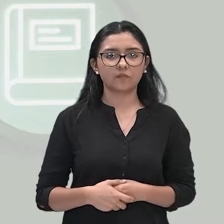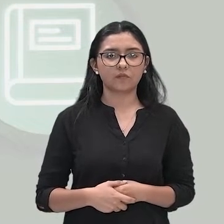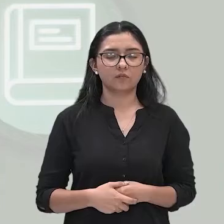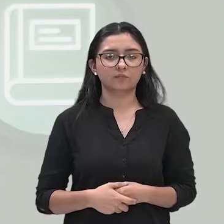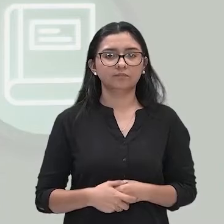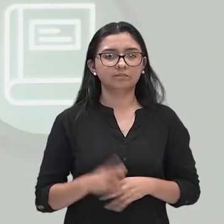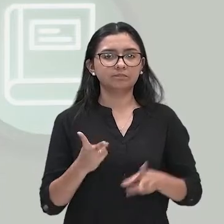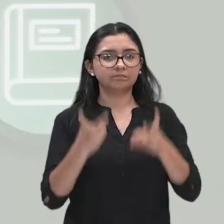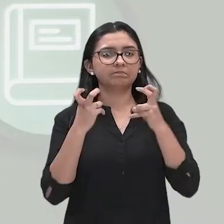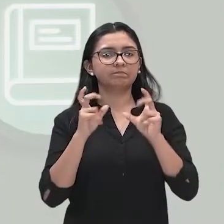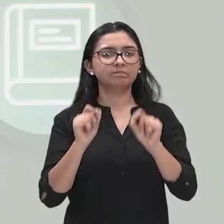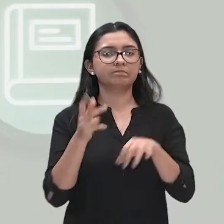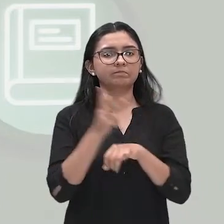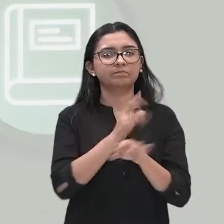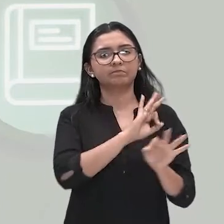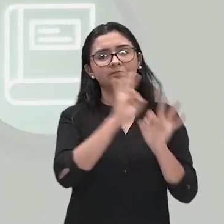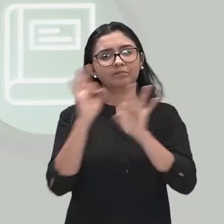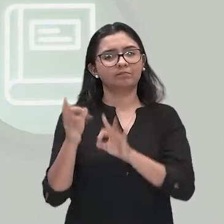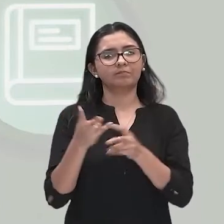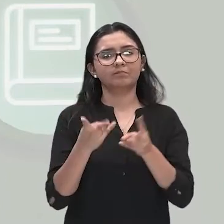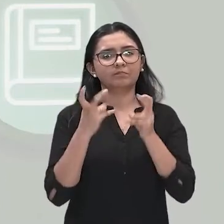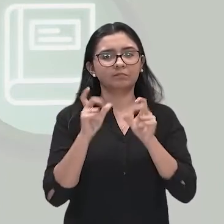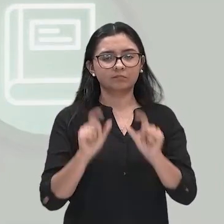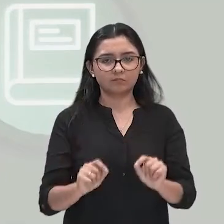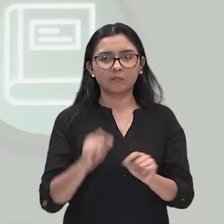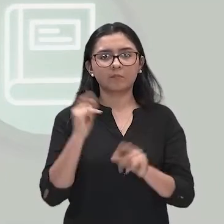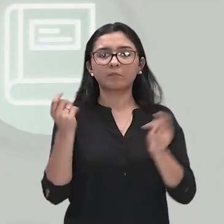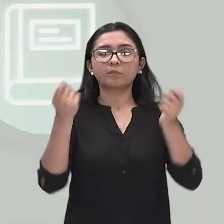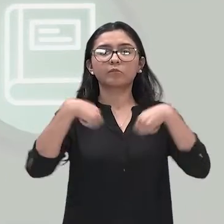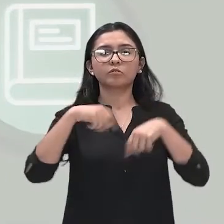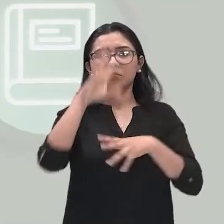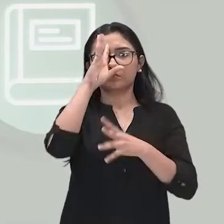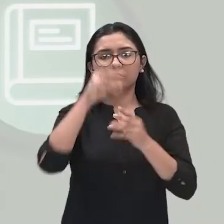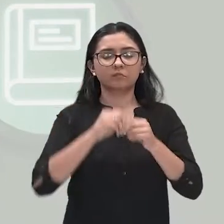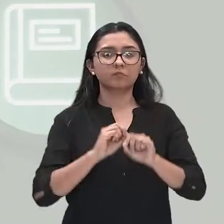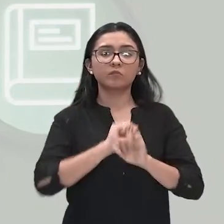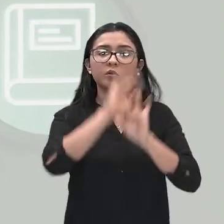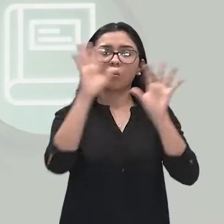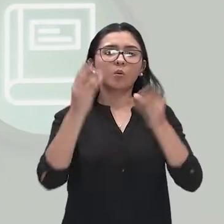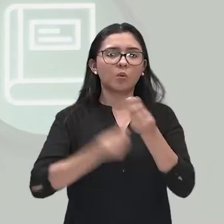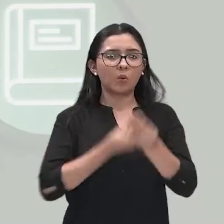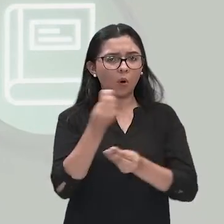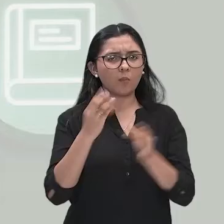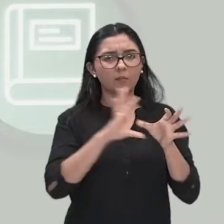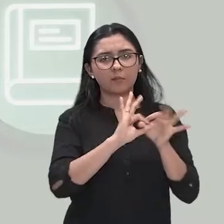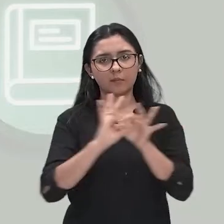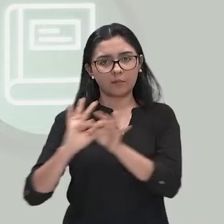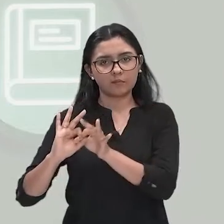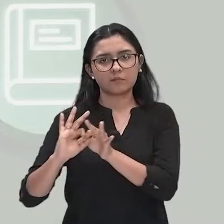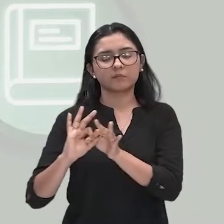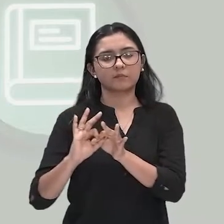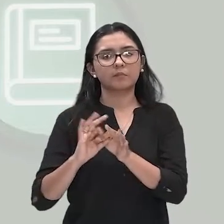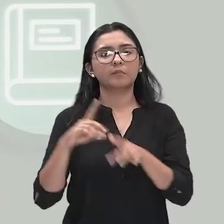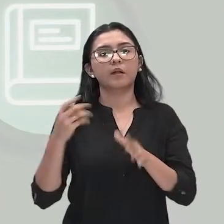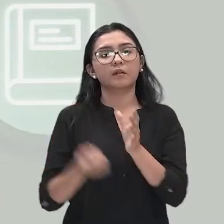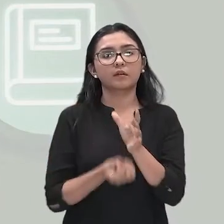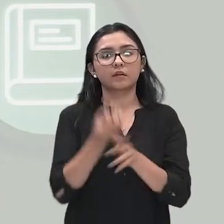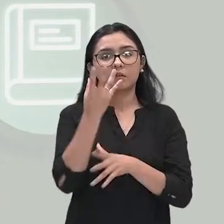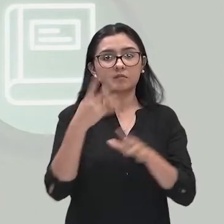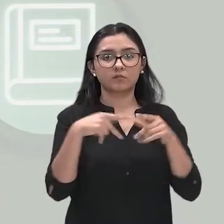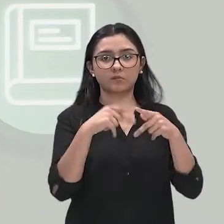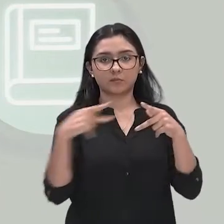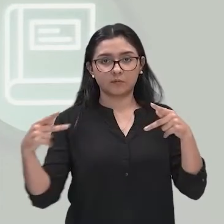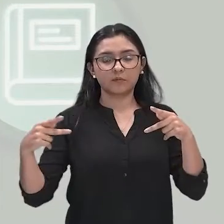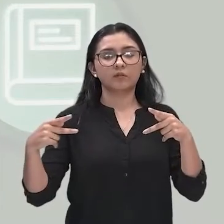Olha aí, né? Na nossa animação, é possível entender como se dá essa ligação peptídica para a formação dessa